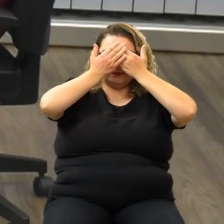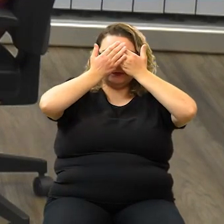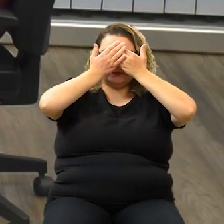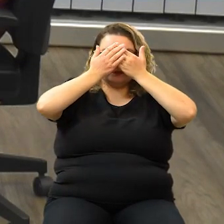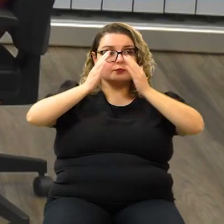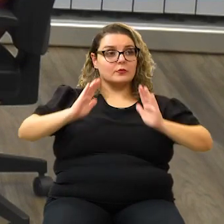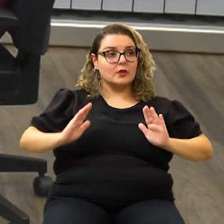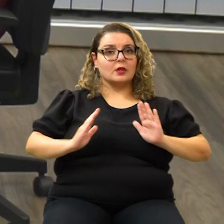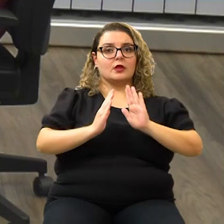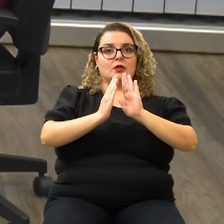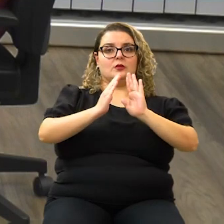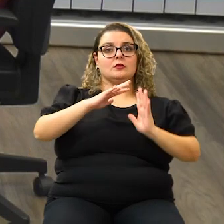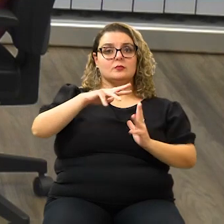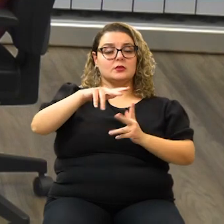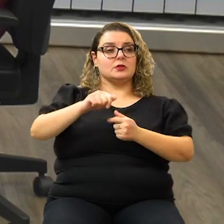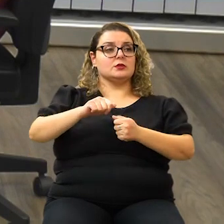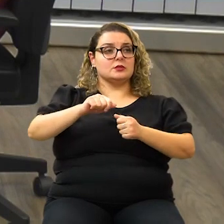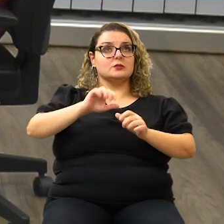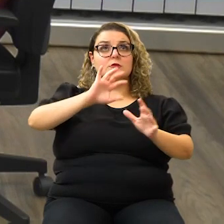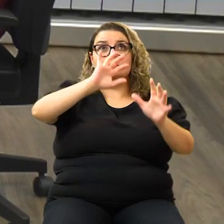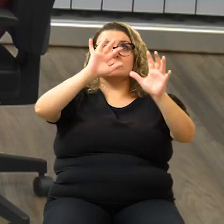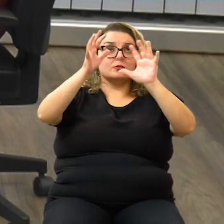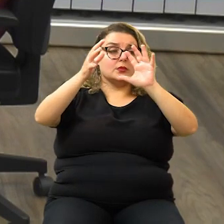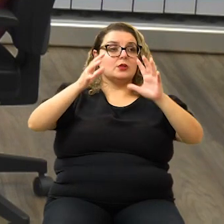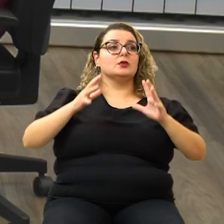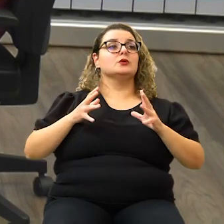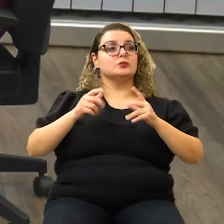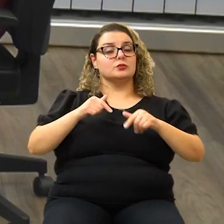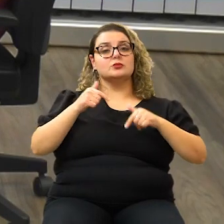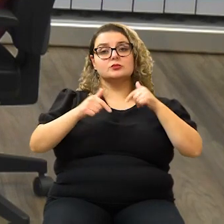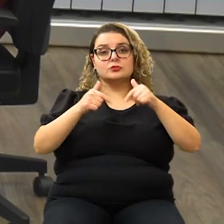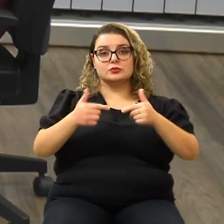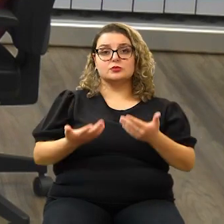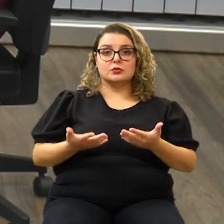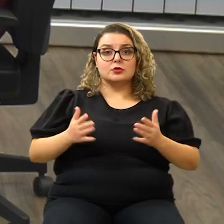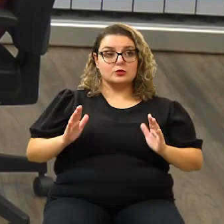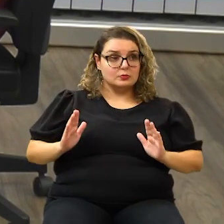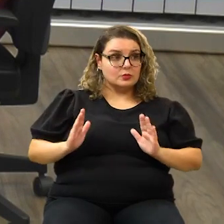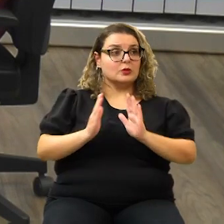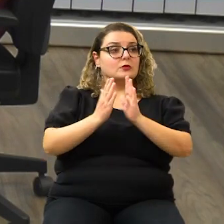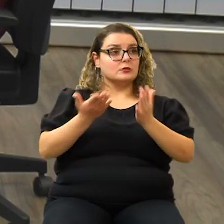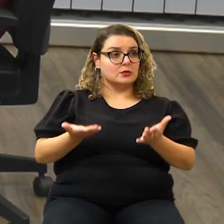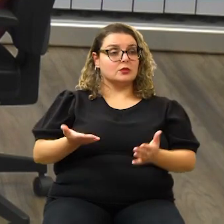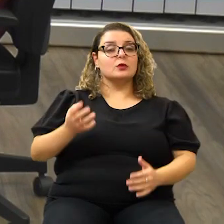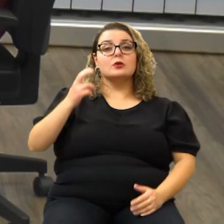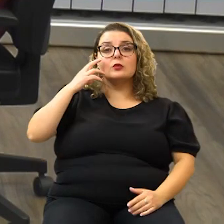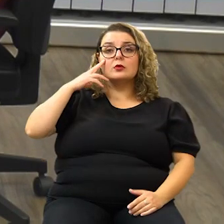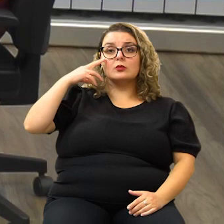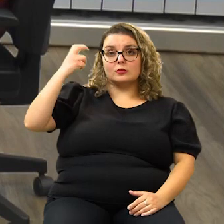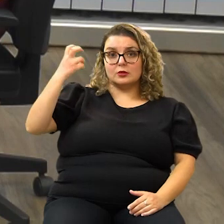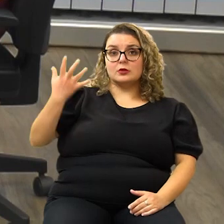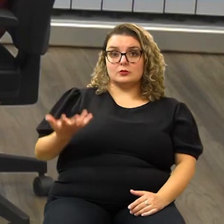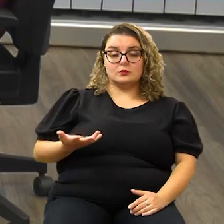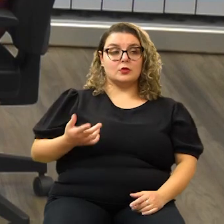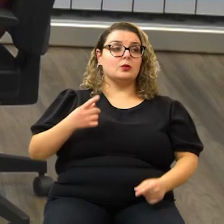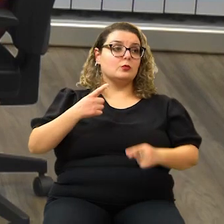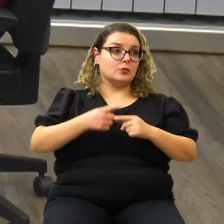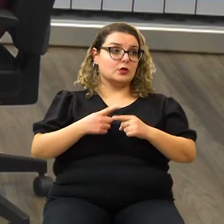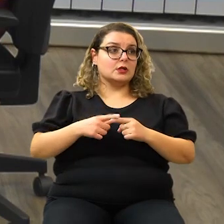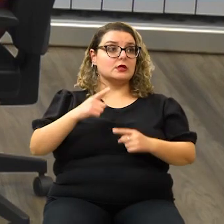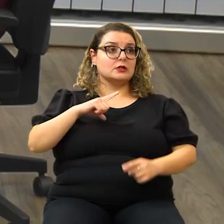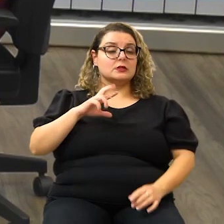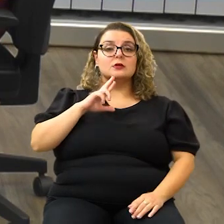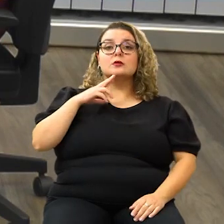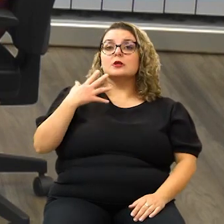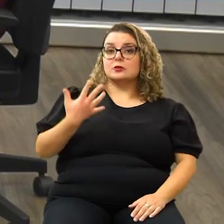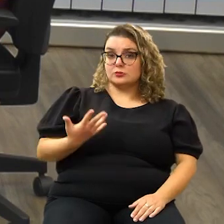lá, enfrentamento mundial das mudanças climáticas, que está todo mundo trabalhando para poder enfrentar isso com sabedoria, né? Até porque tem aí